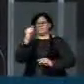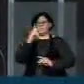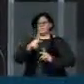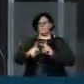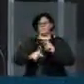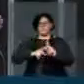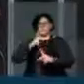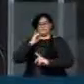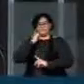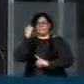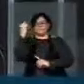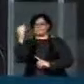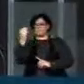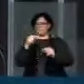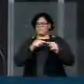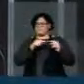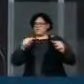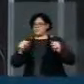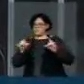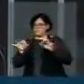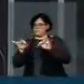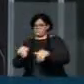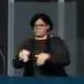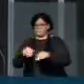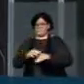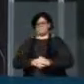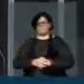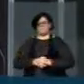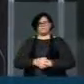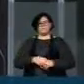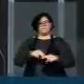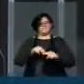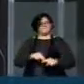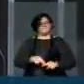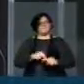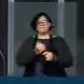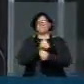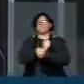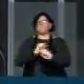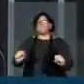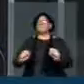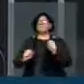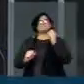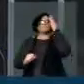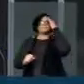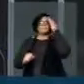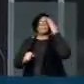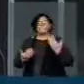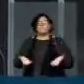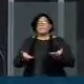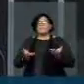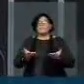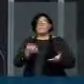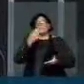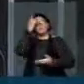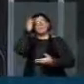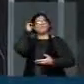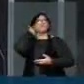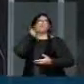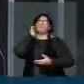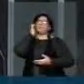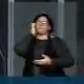para períodos determinados. Então não é possível entender o legislativo